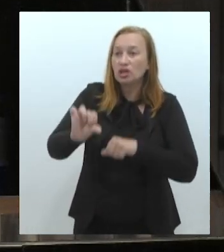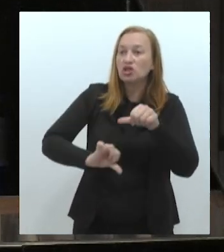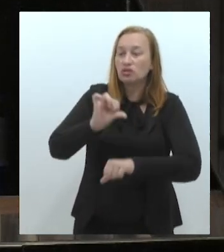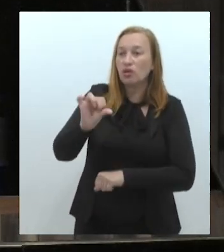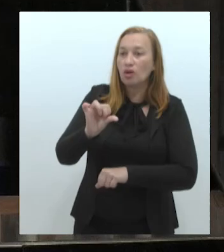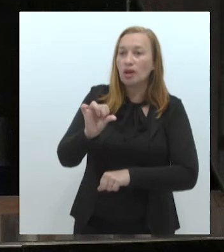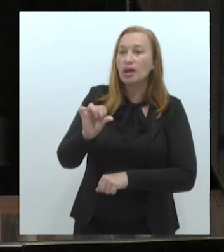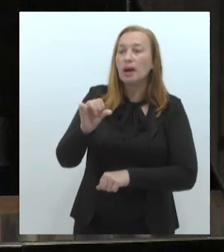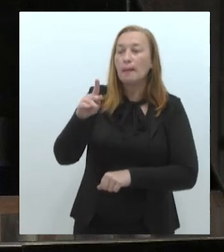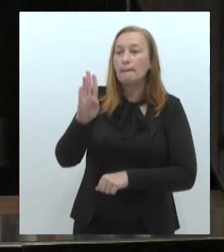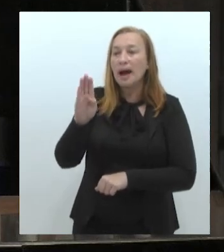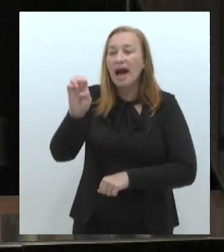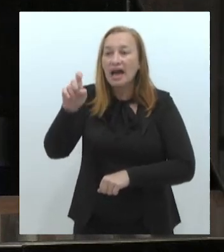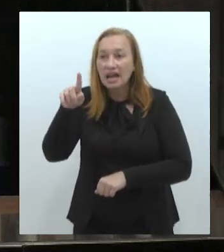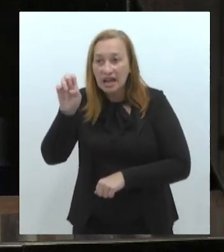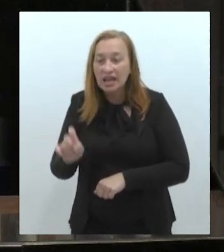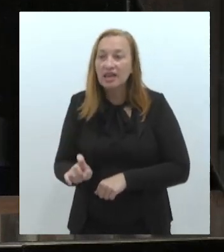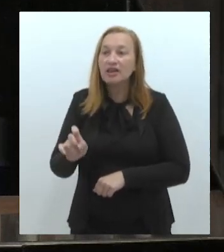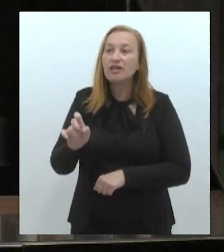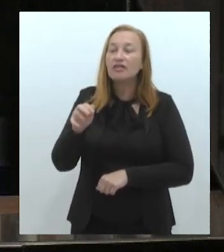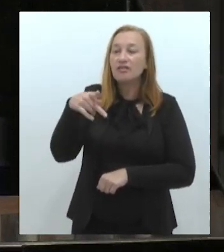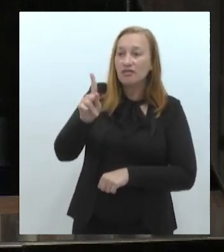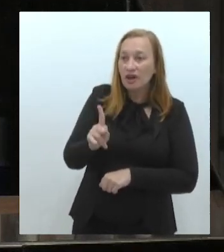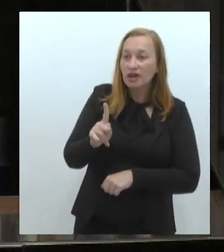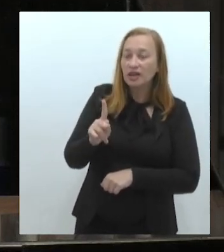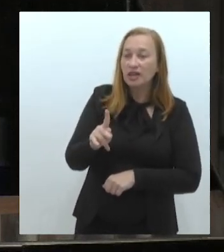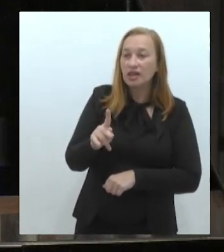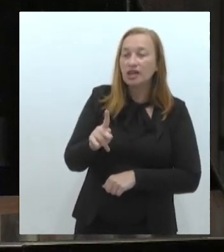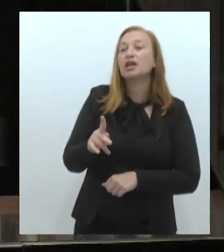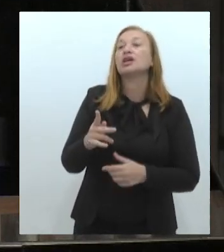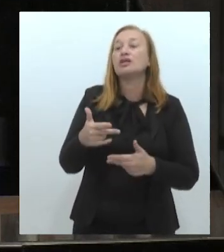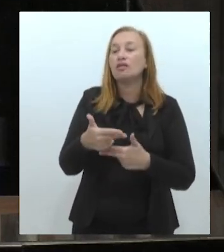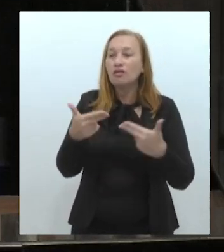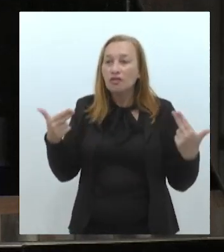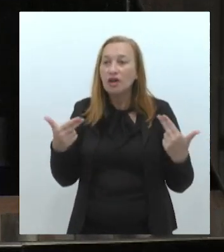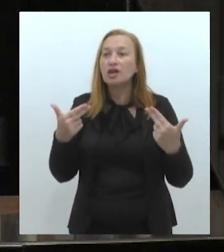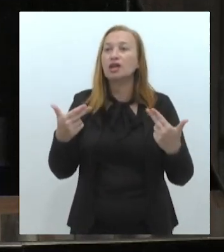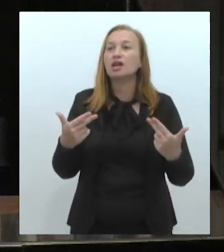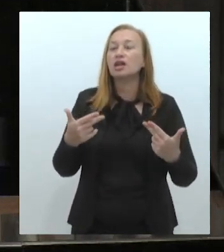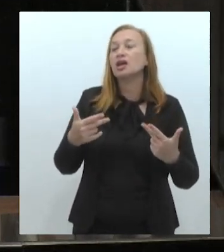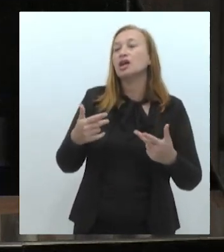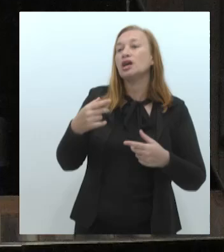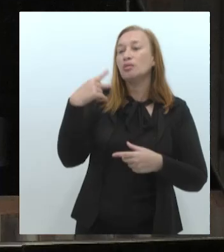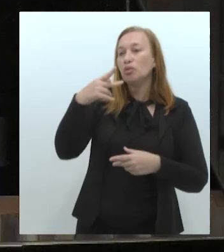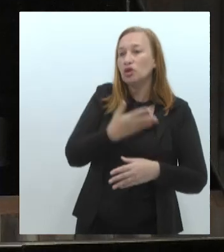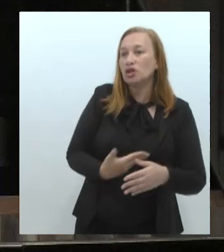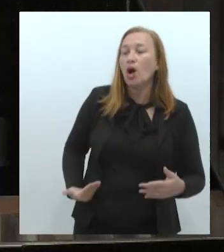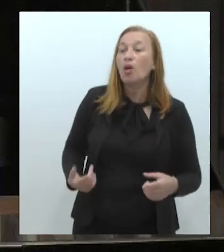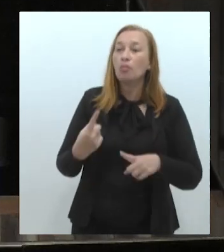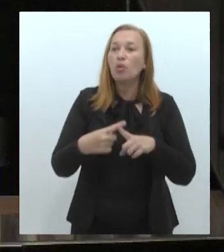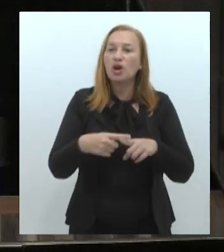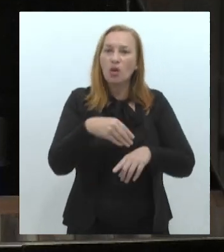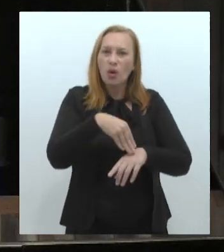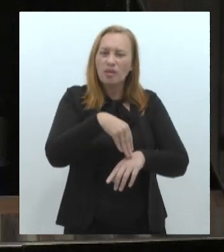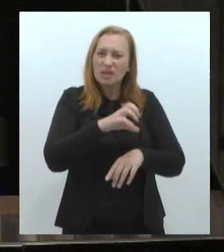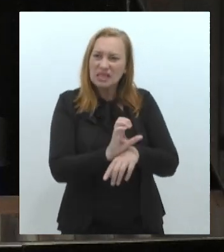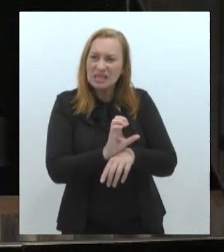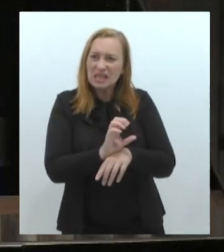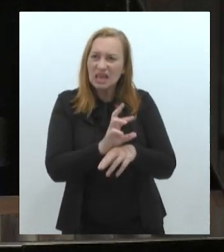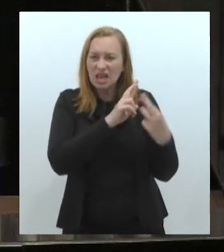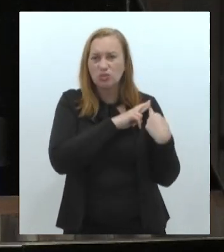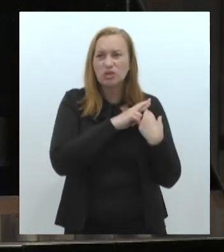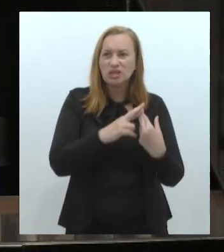não afasta a produção da arte, da violência, da miserabilidade? Porque um MC ele não é